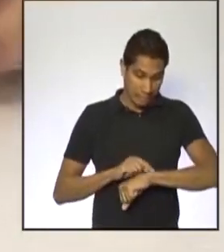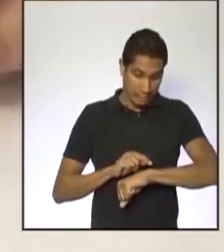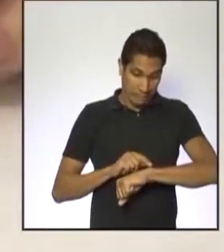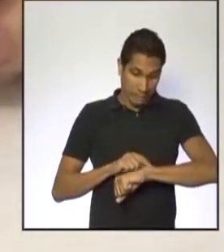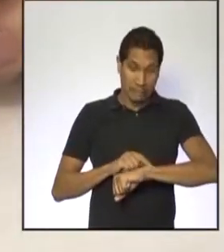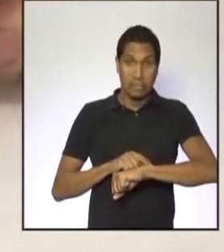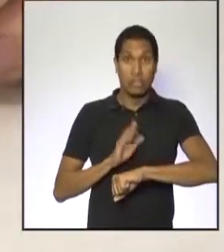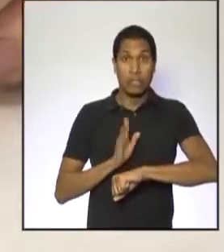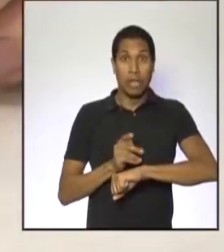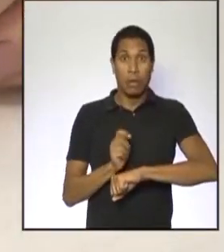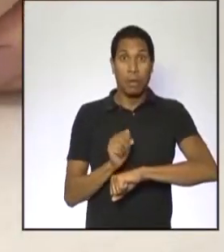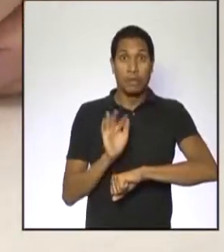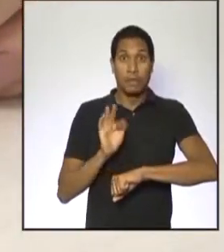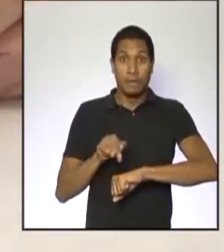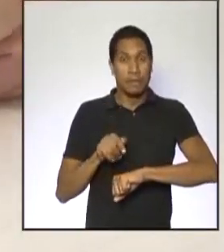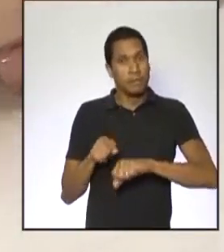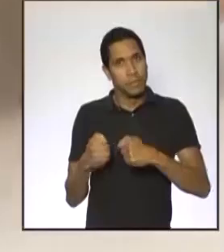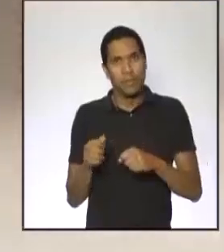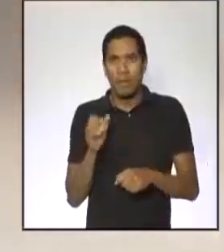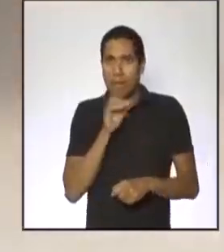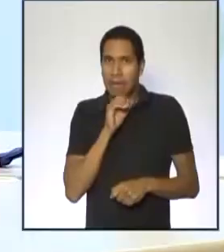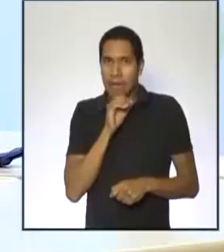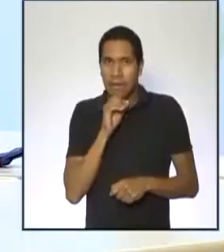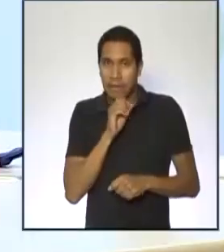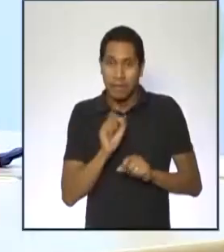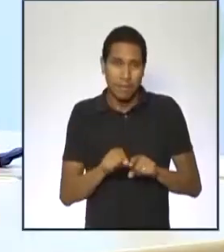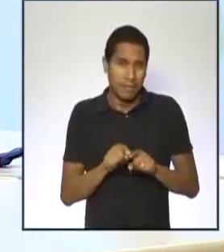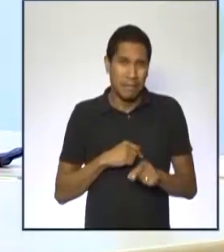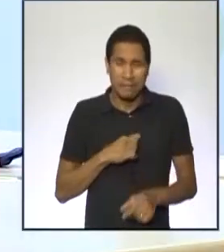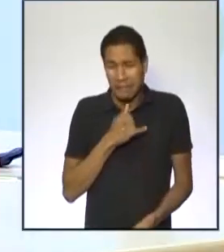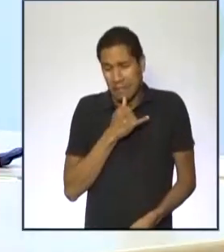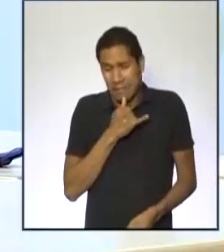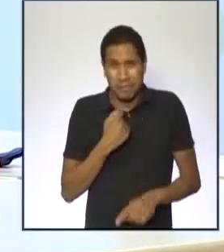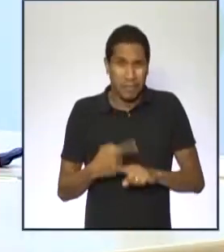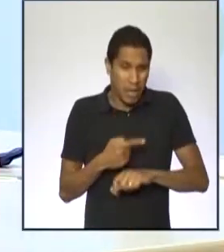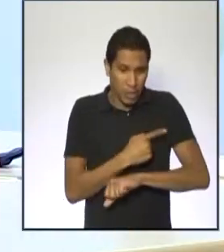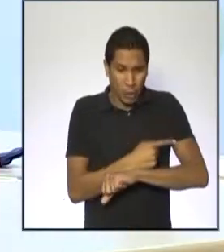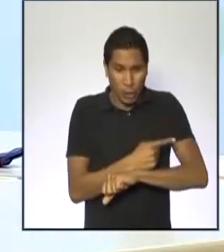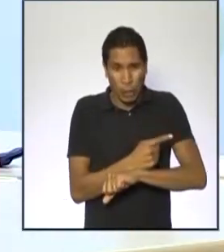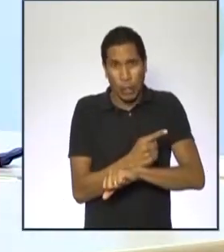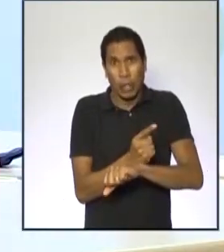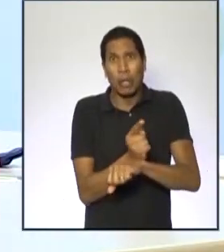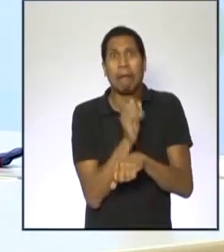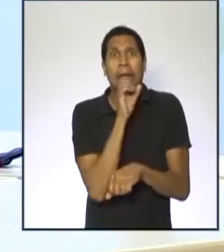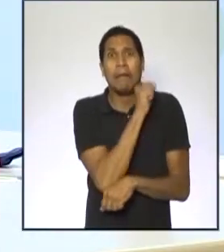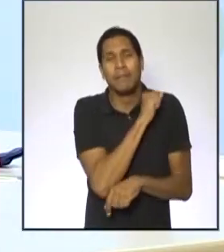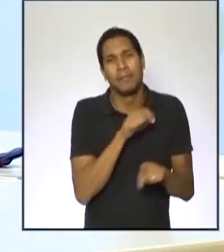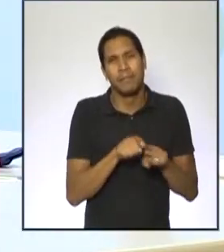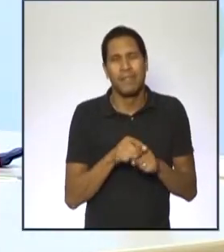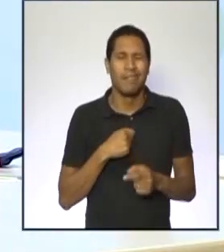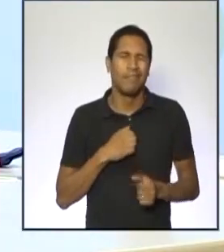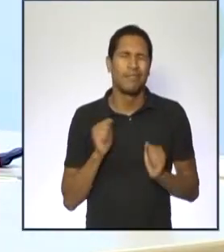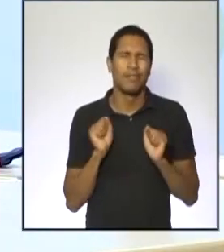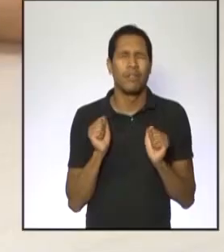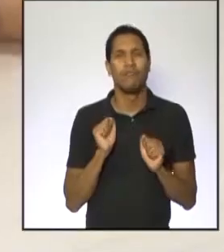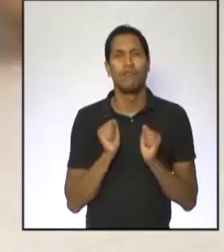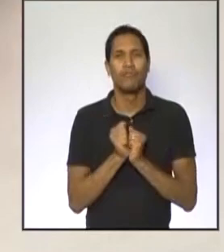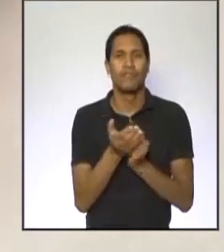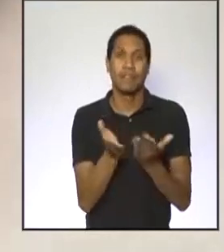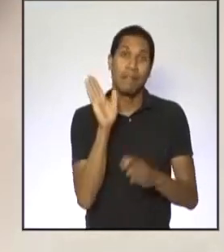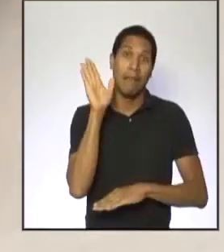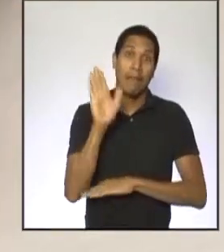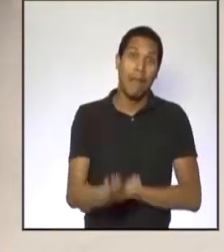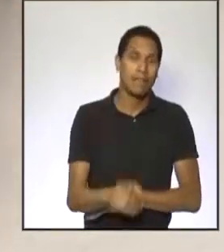chegando ao fim. Eu fico super triste quando isso acontece. Passaria aqui a tarde hoje com vocês